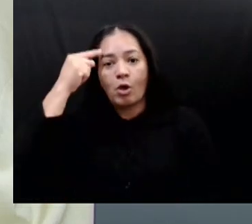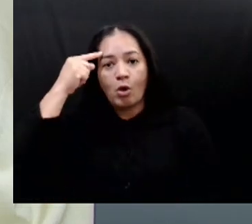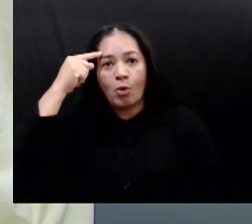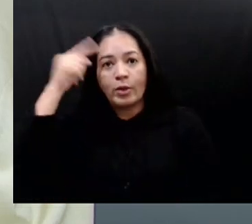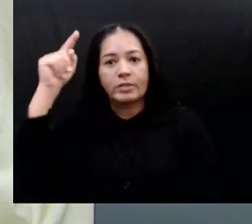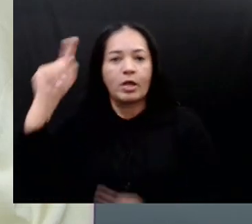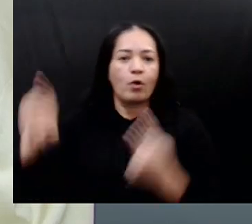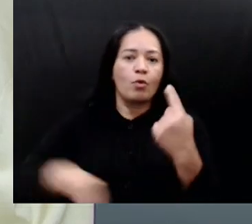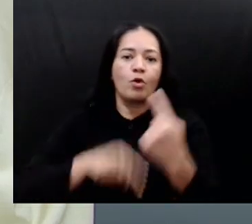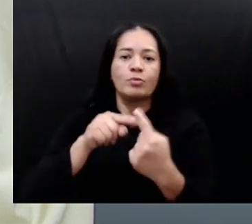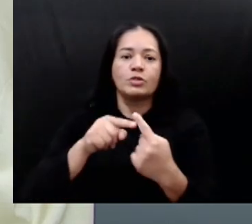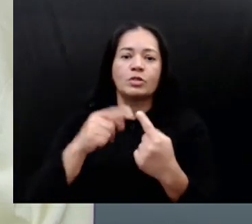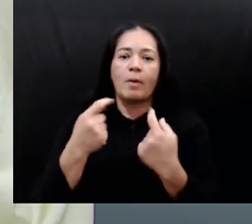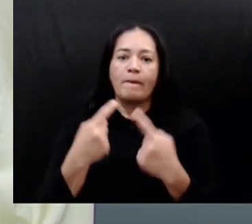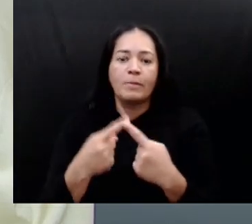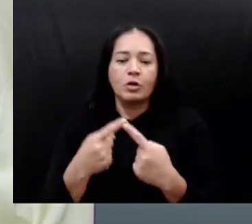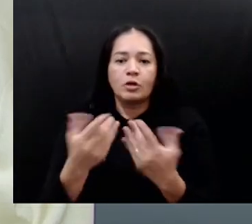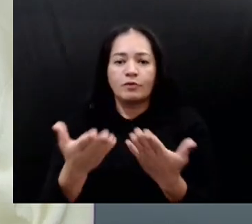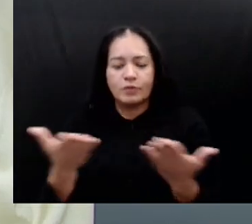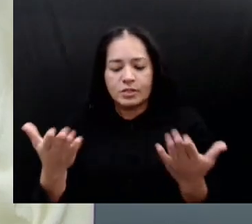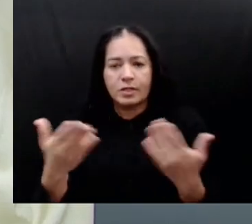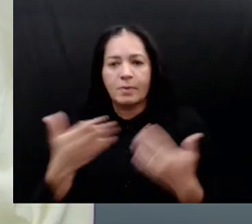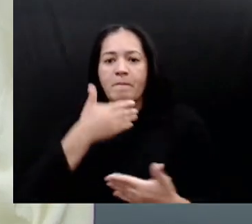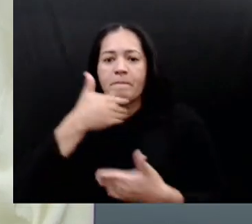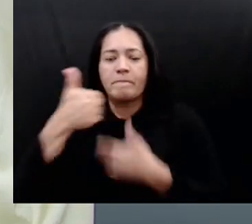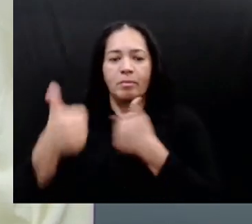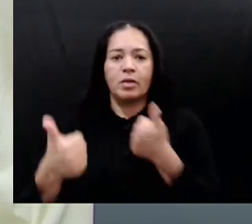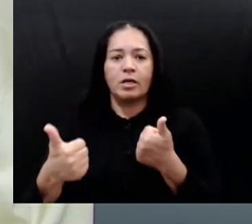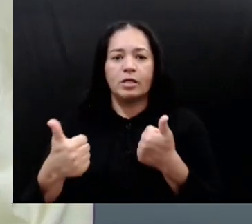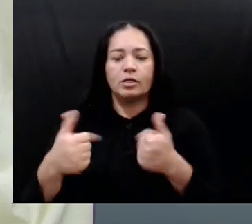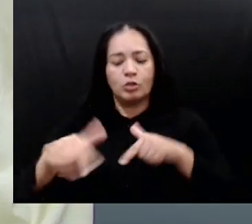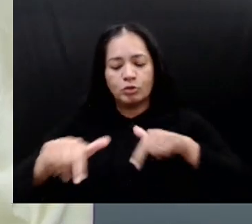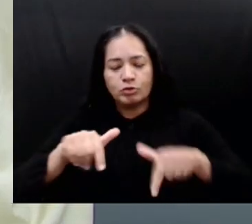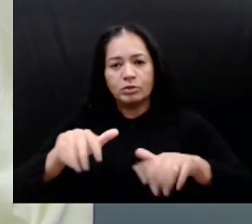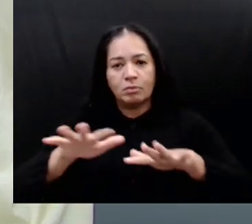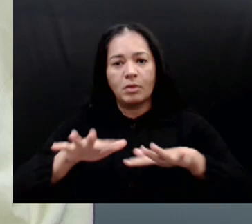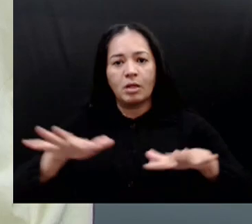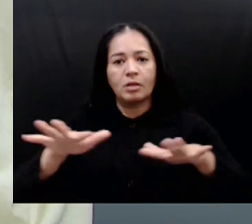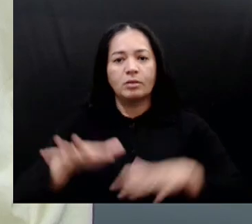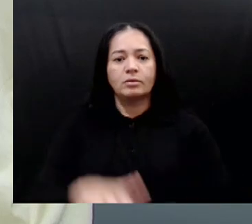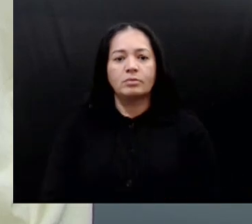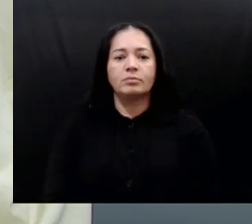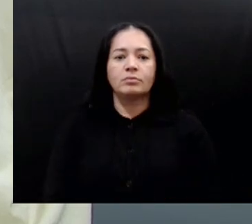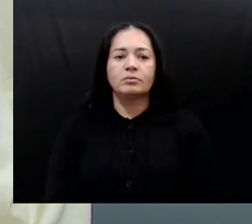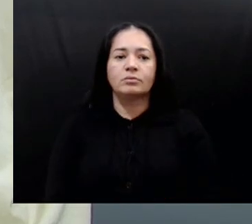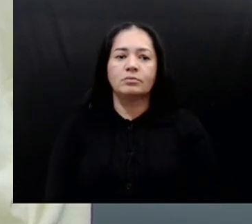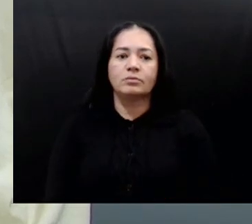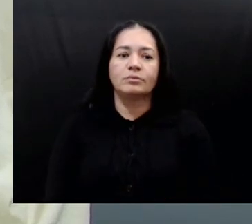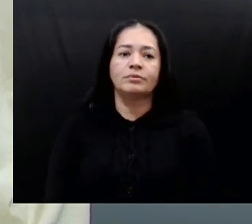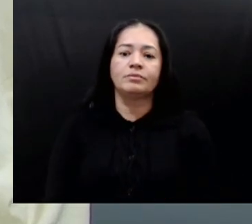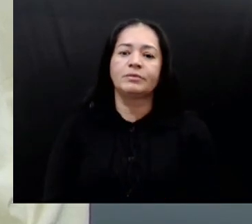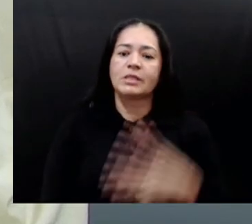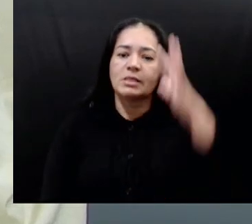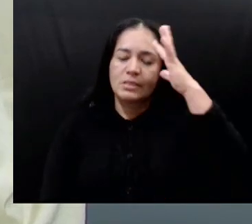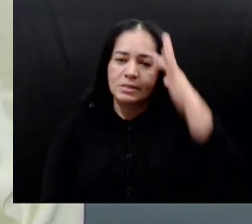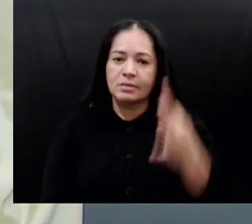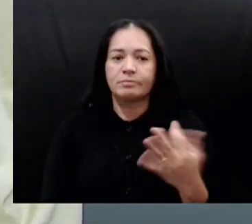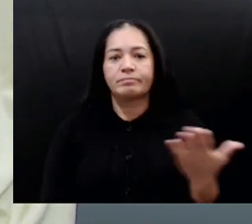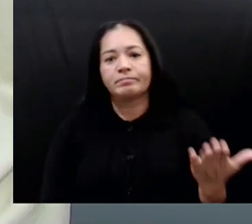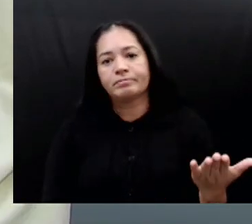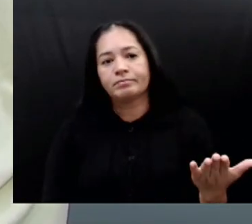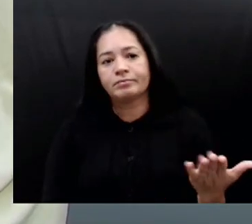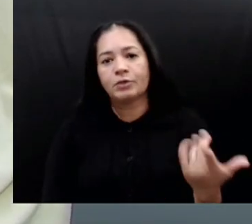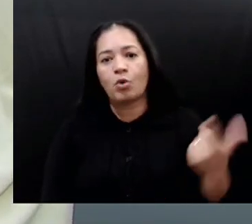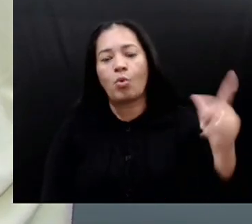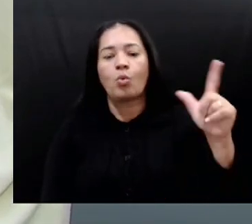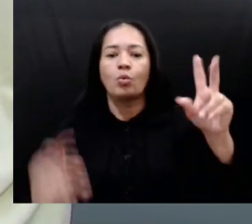que você seja melhor na atuação naquela área, né? Não, com certeza. Bom, outro assunto que as